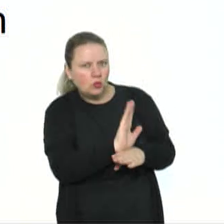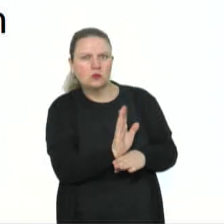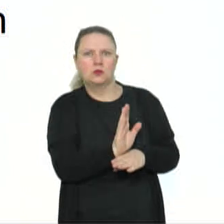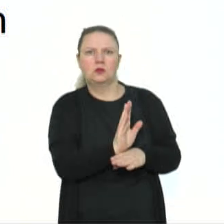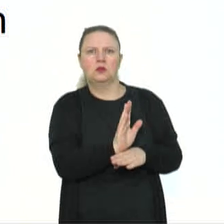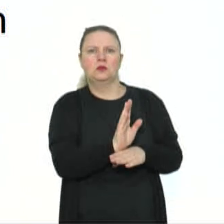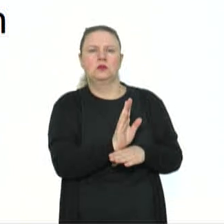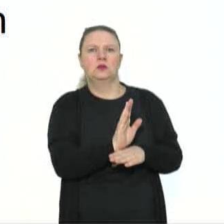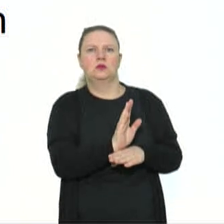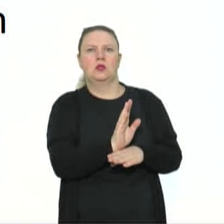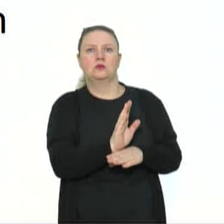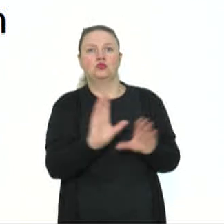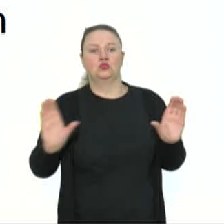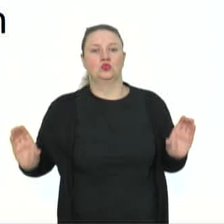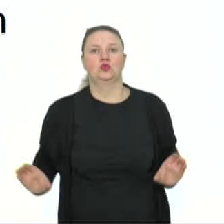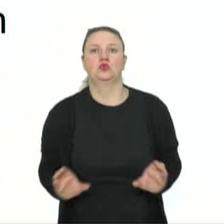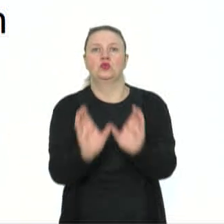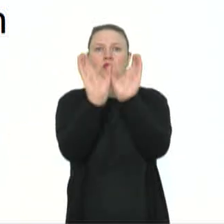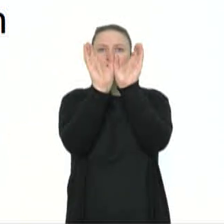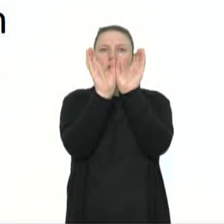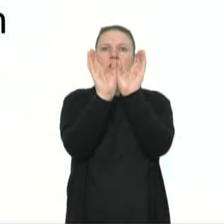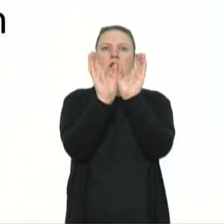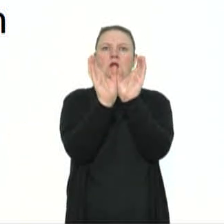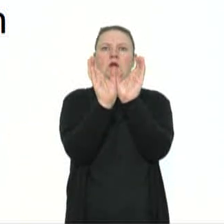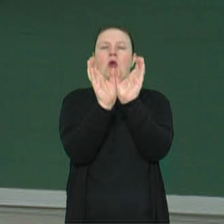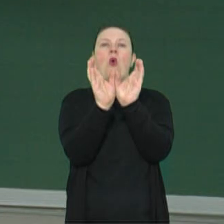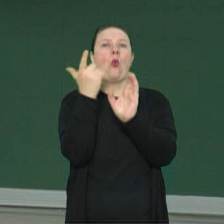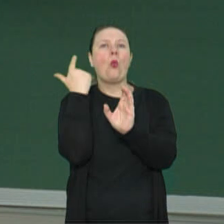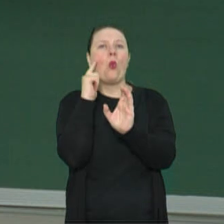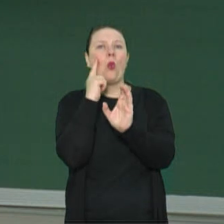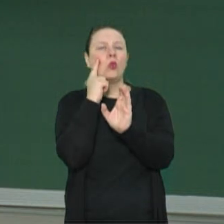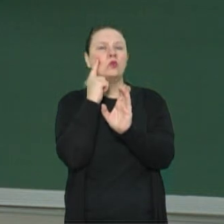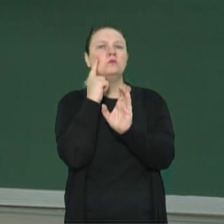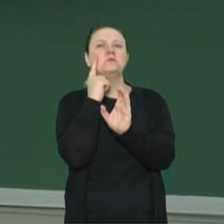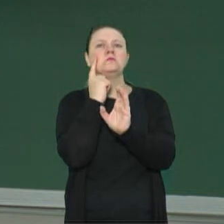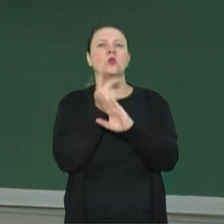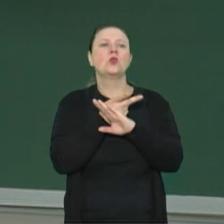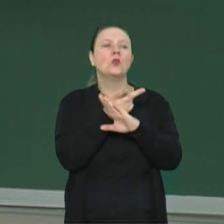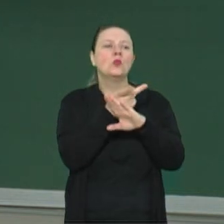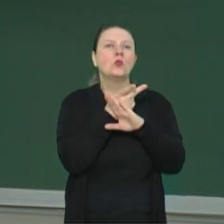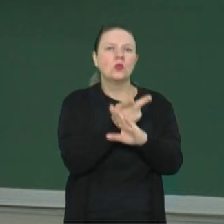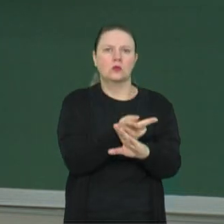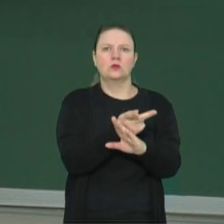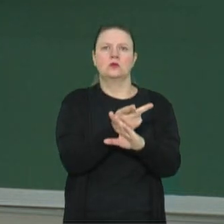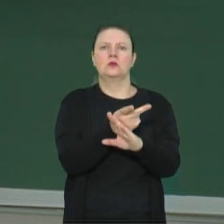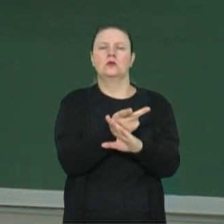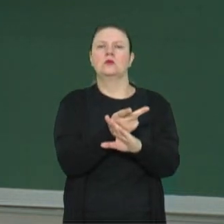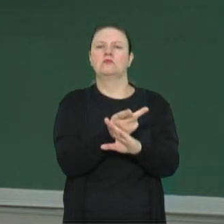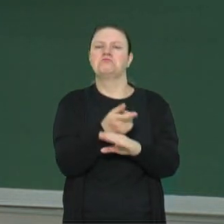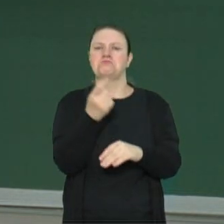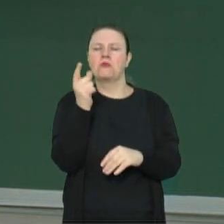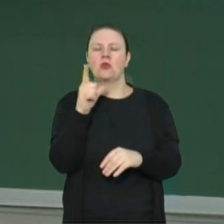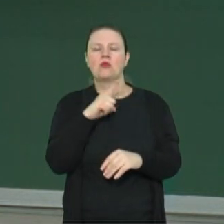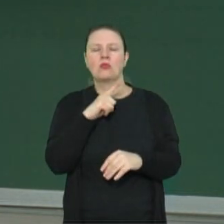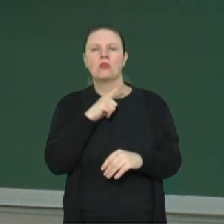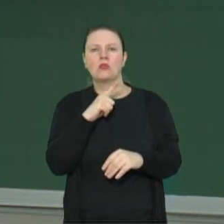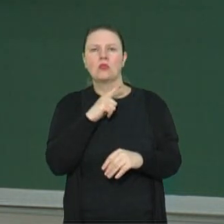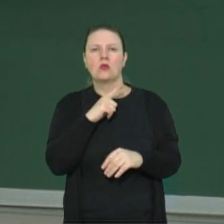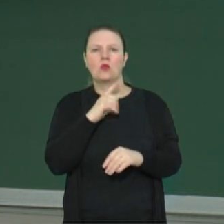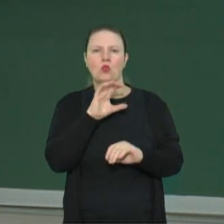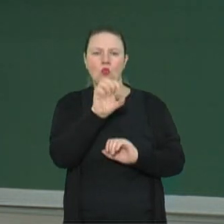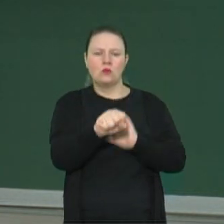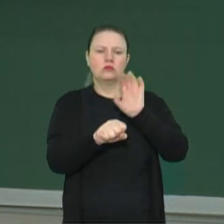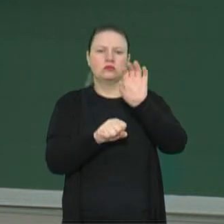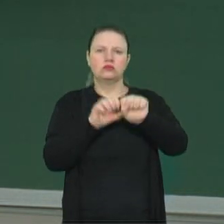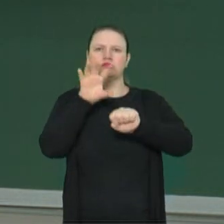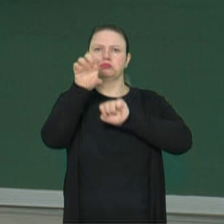com o Oscar, né, que é um documentário chamado Free Solo. Então, se vocês procurar lá esse documentário, vocês vão ver que ele vai estar realizando essa escalada